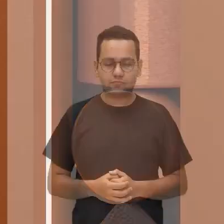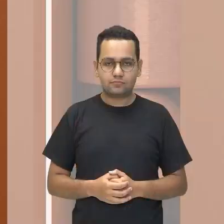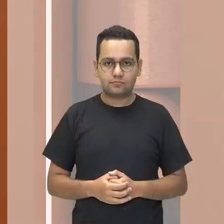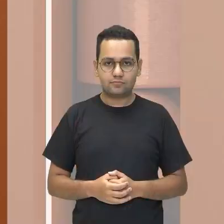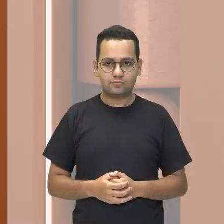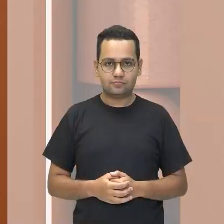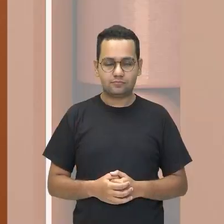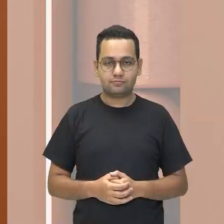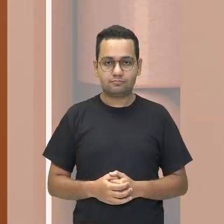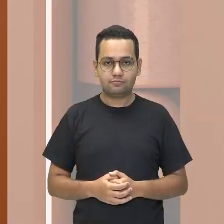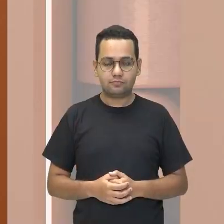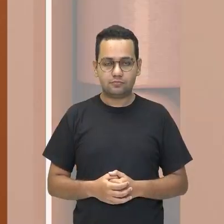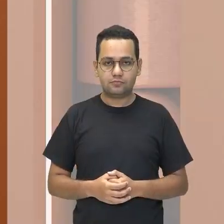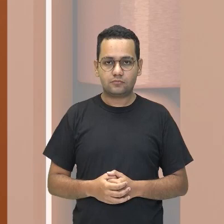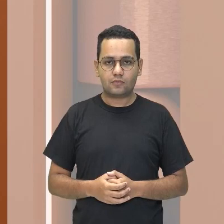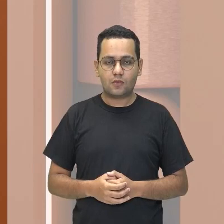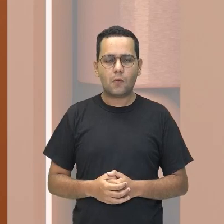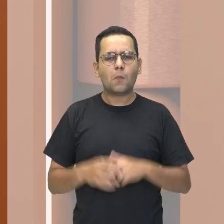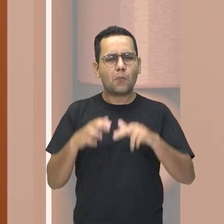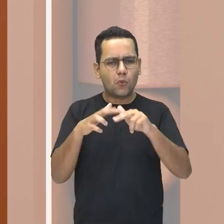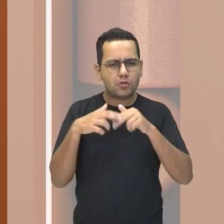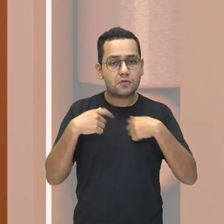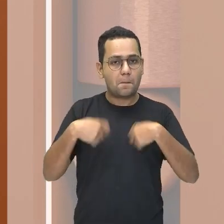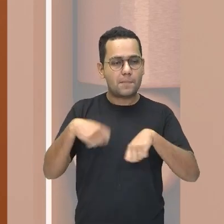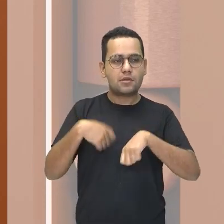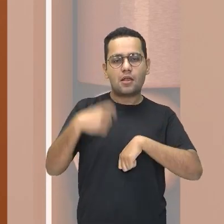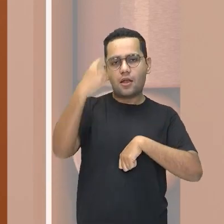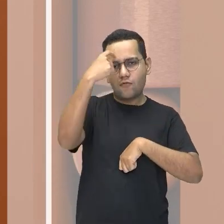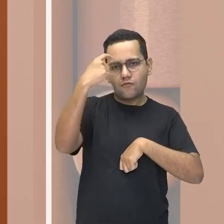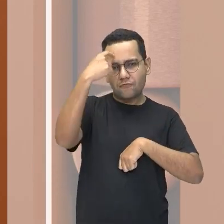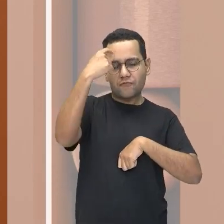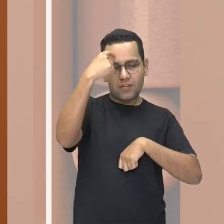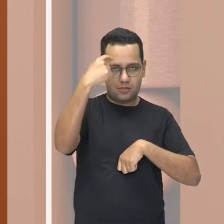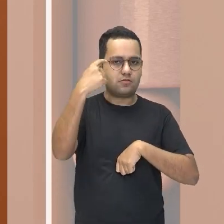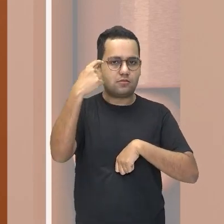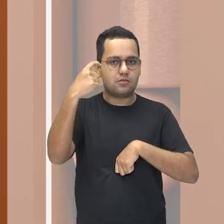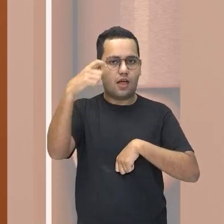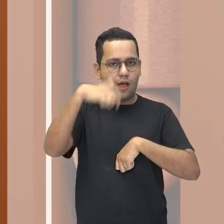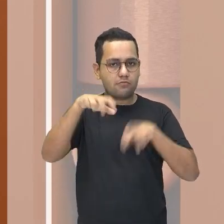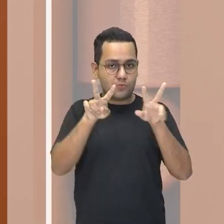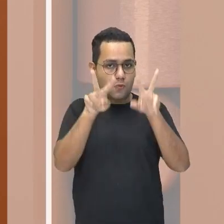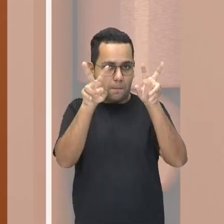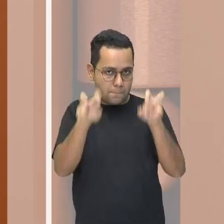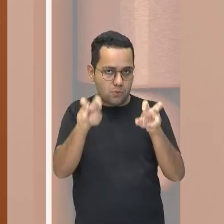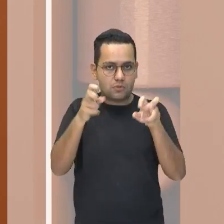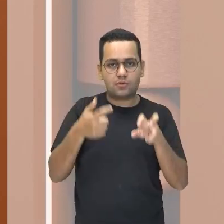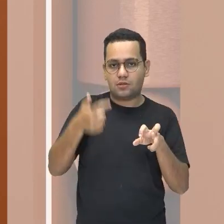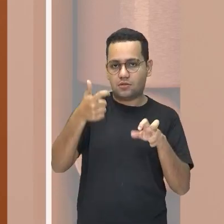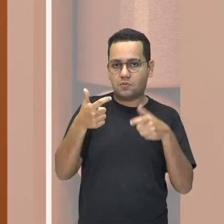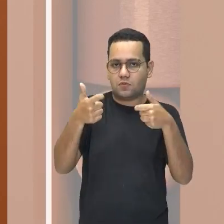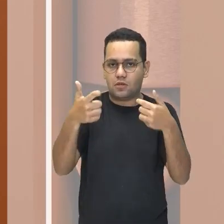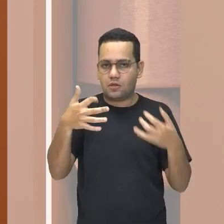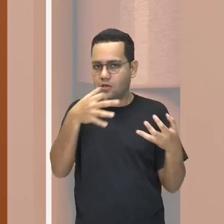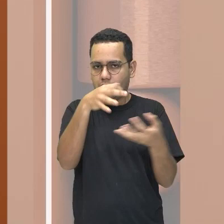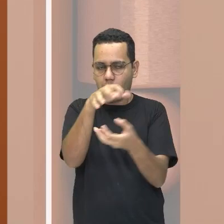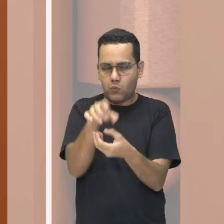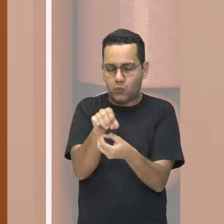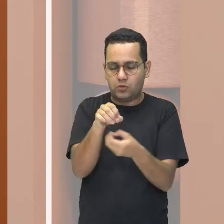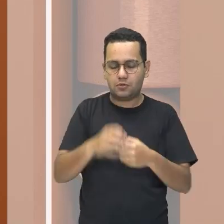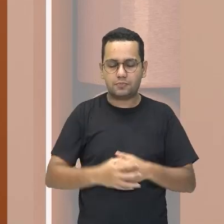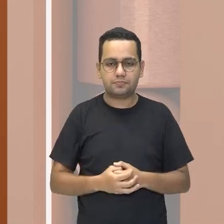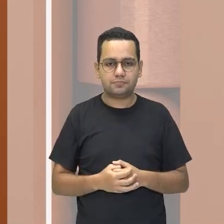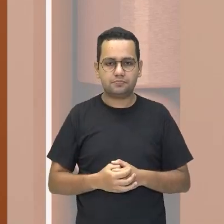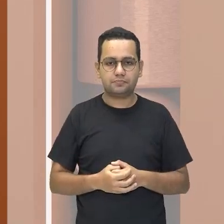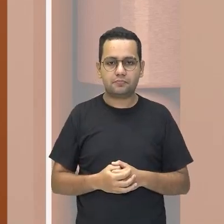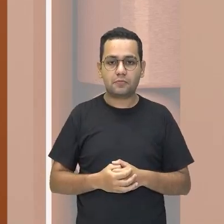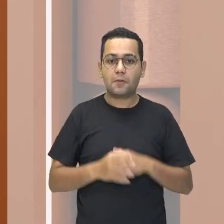A gente vai então voltar a refletir um pouquinho sobre os acontecimentos da Segunda Guerra Mundial, dando um parêntese, tá bom, gente? Lá no